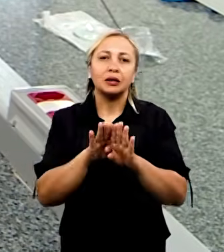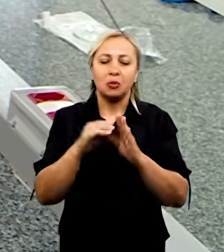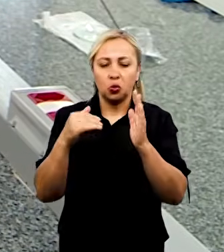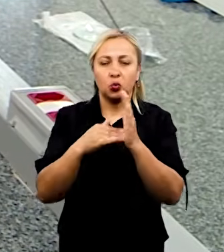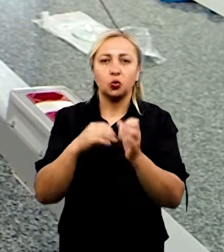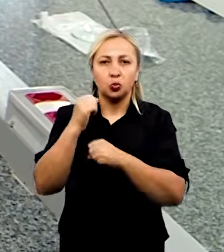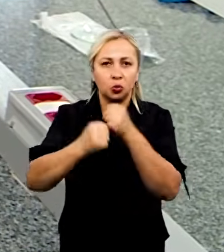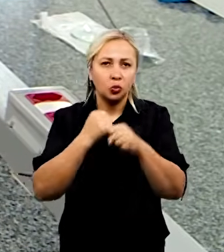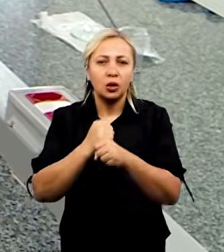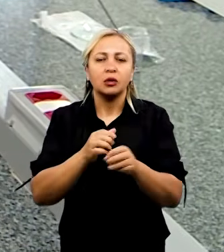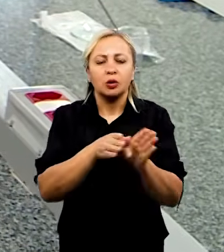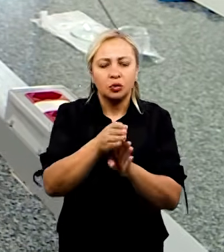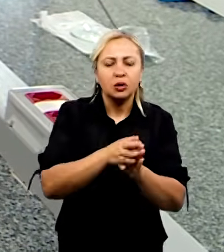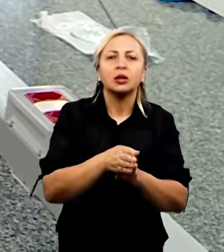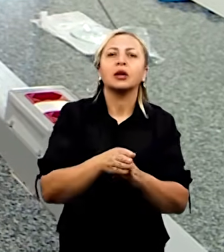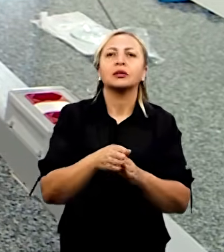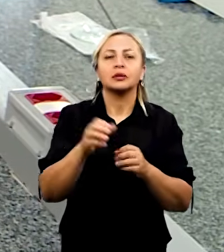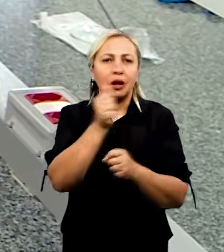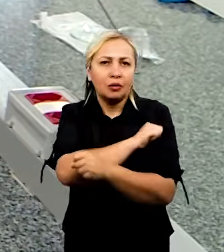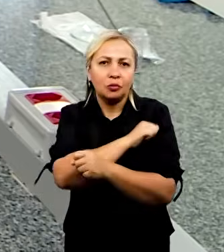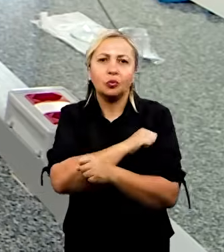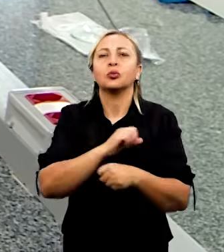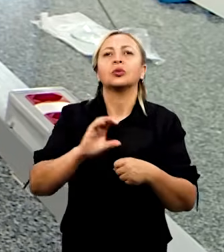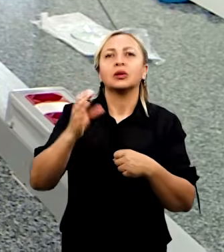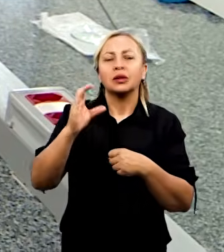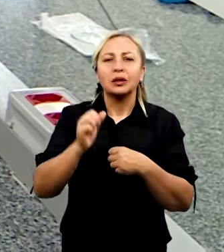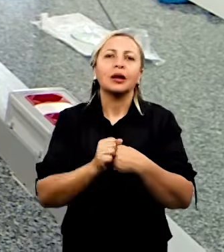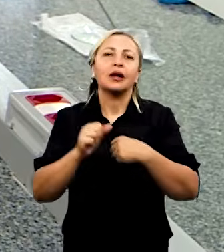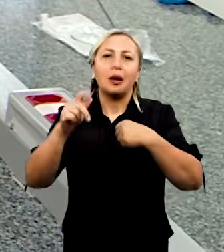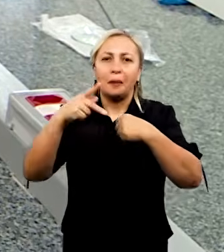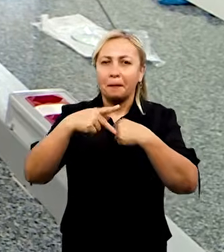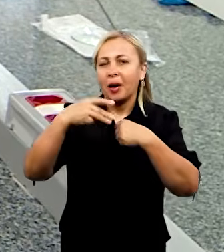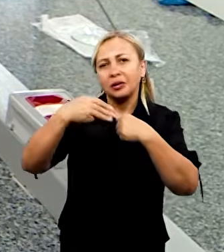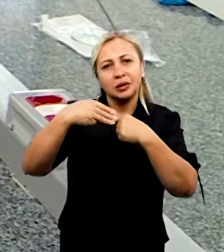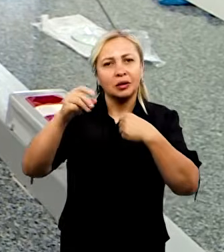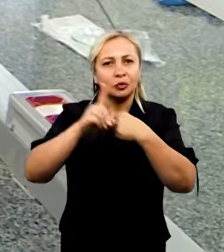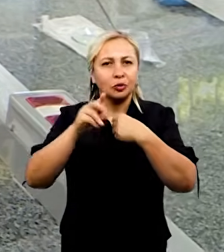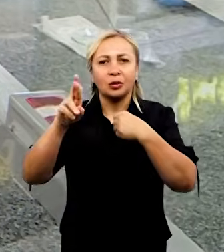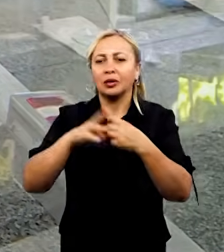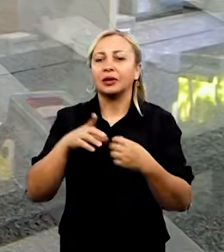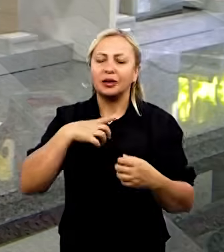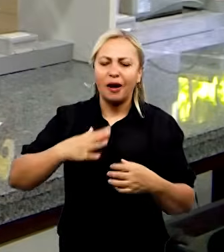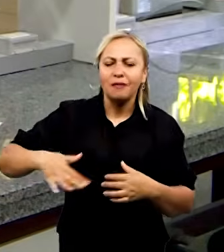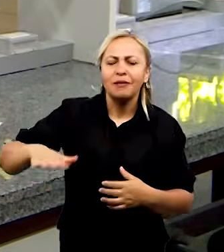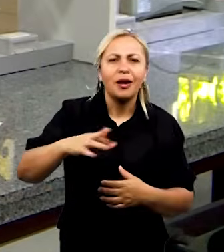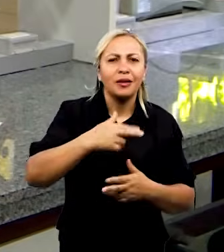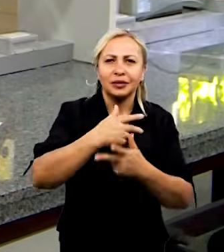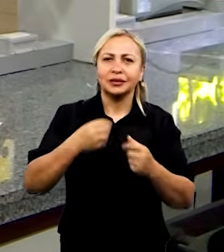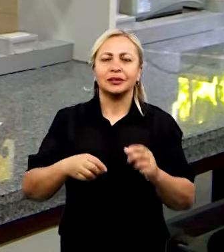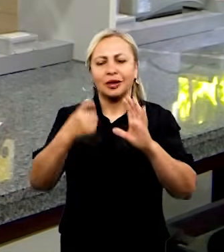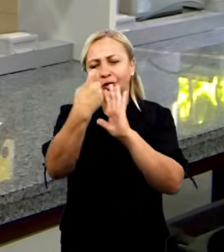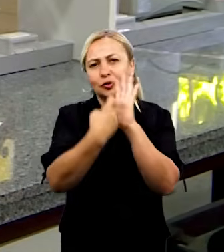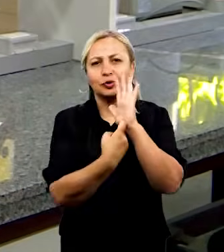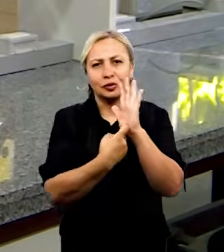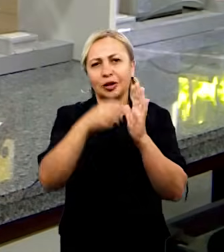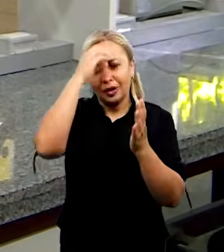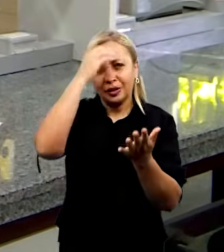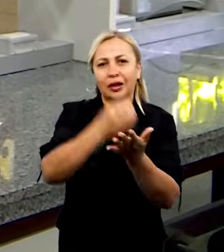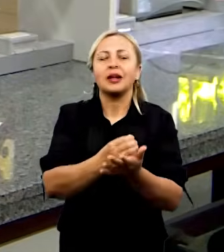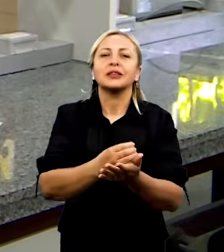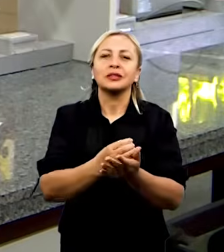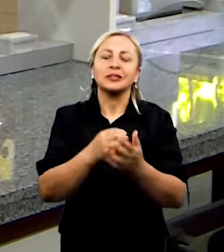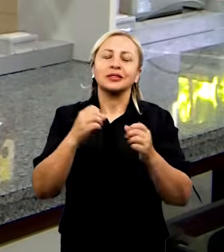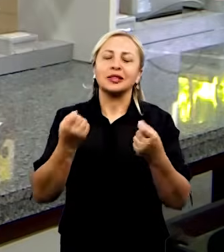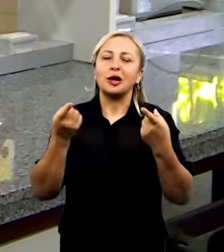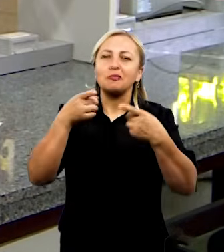últimos anos e orientado alunos de iniciação científica, mestrado, doutorado. Já são diversas dissertações e teses defendidas.